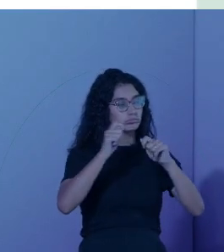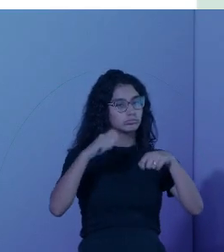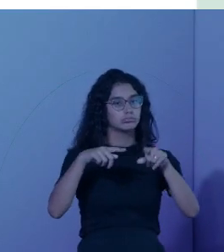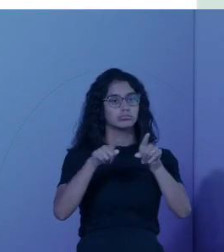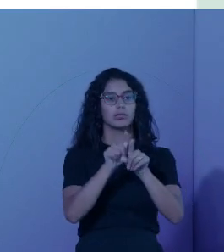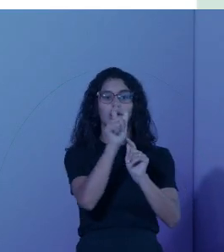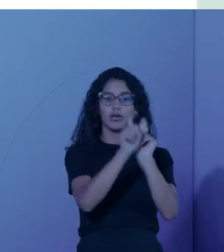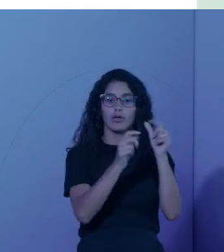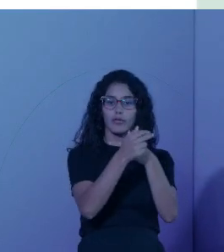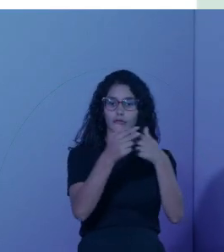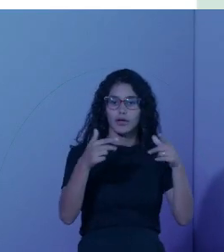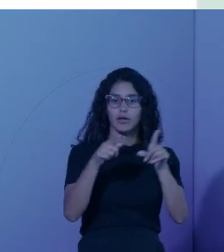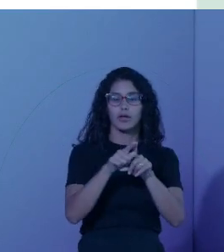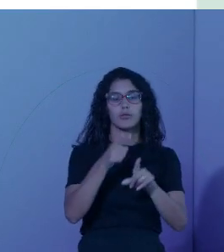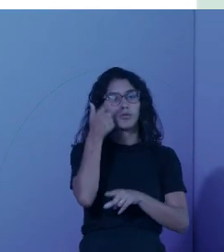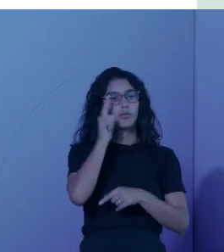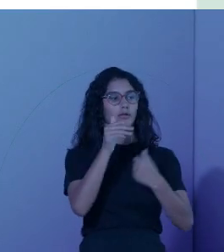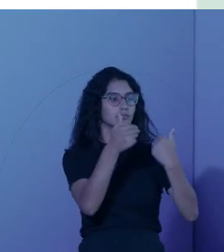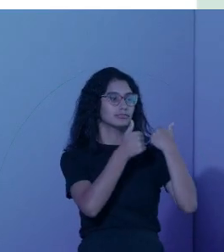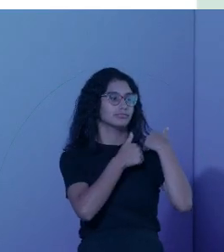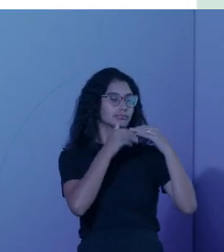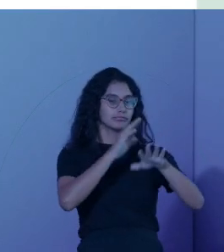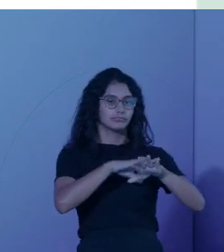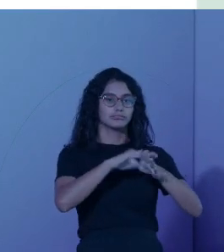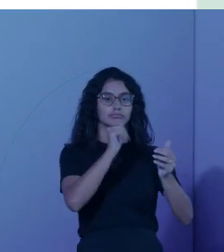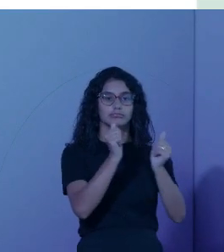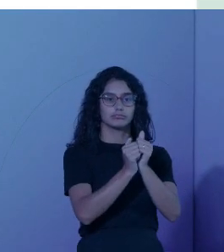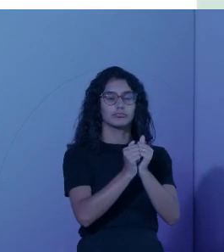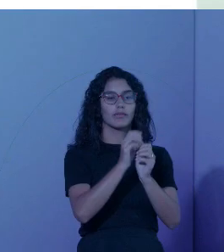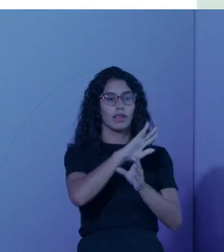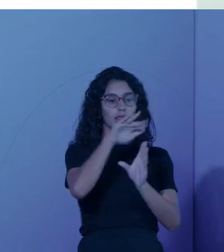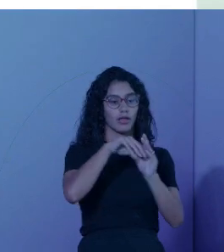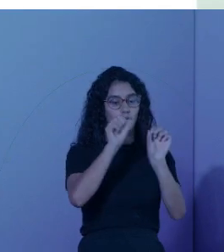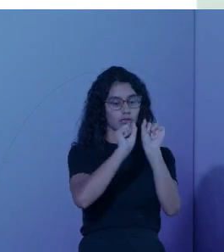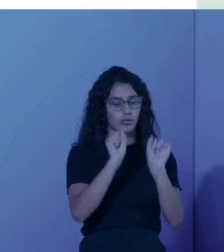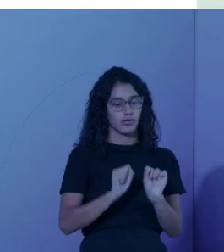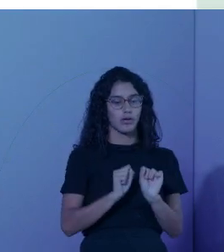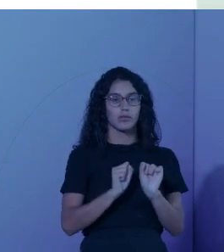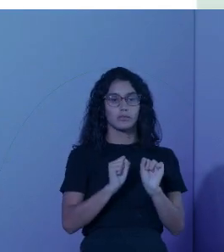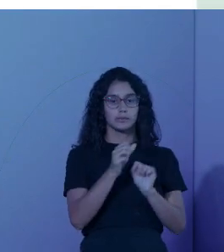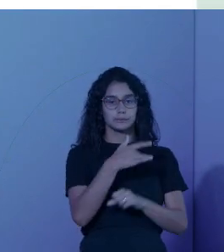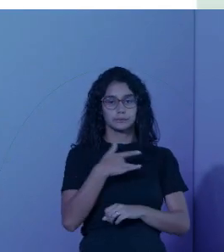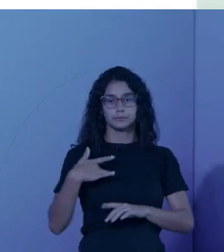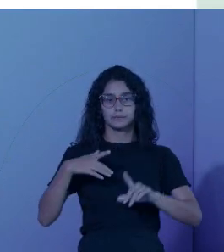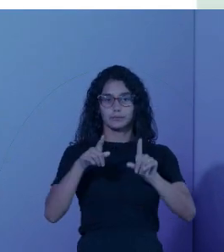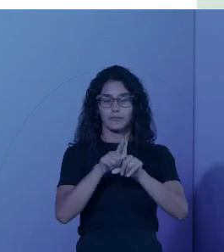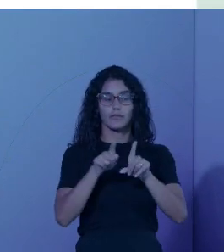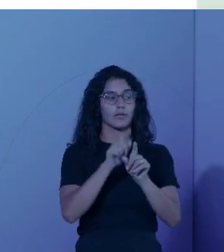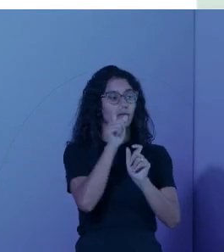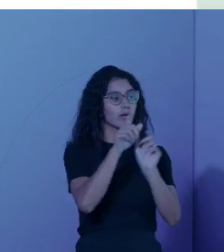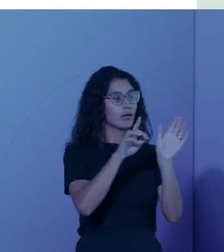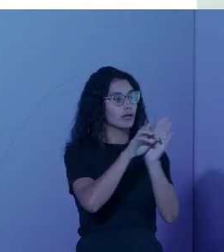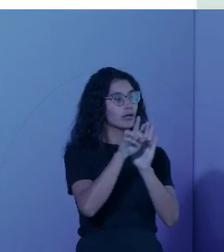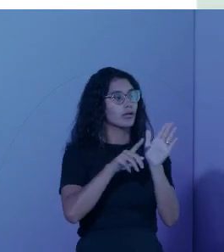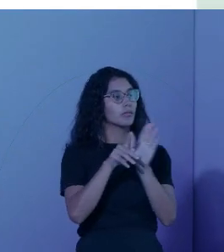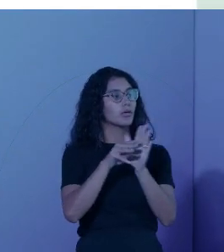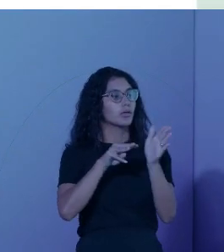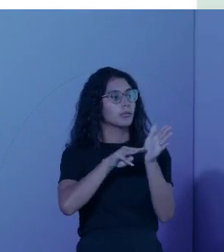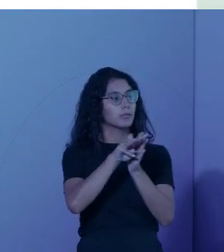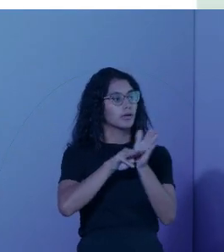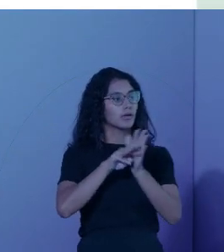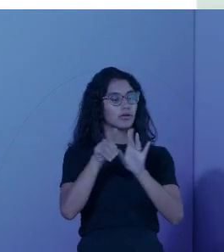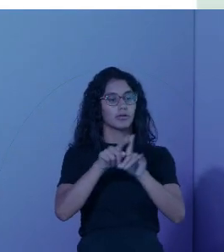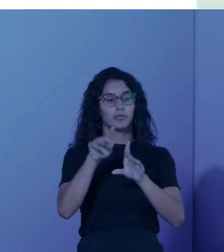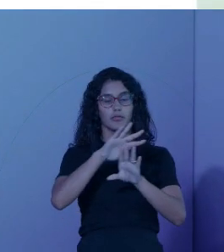os pacientes para eles conseguirem, de fato, estarem dentro do sistema de saúde, e também as questões metodológicas, que